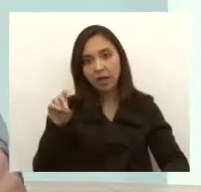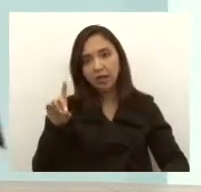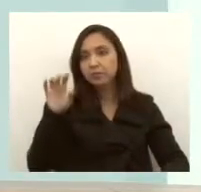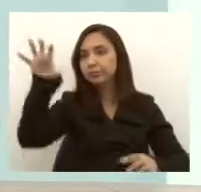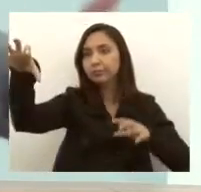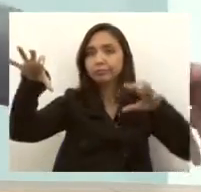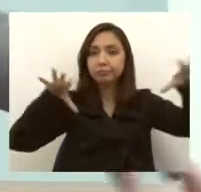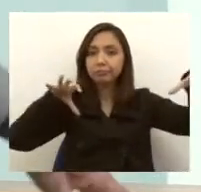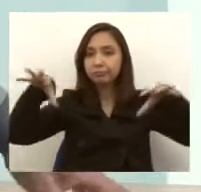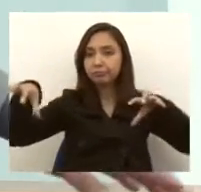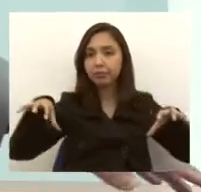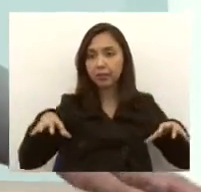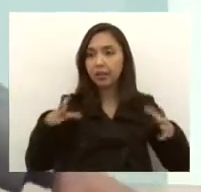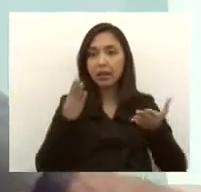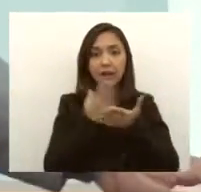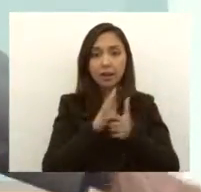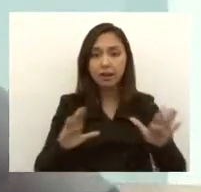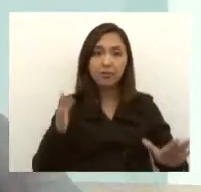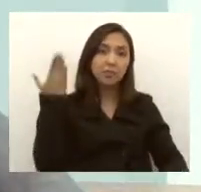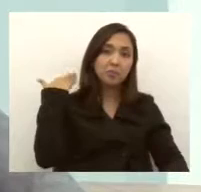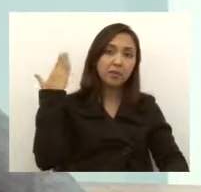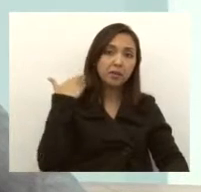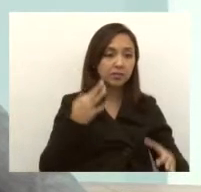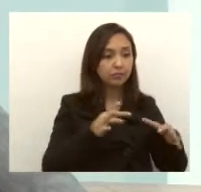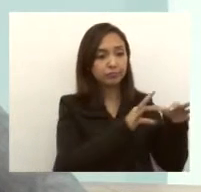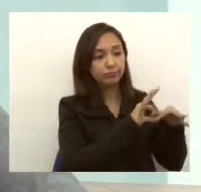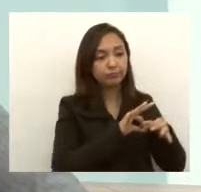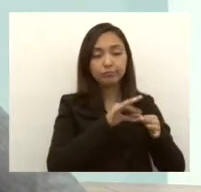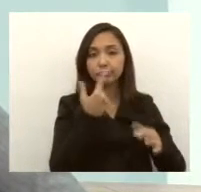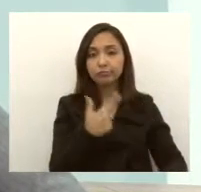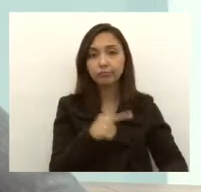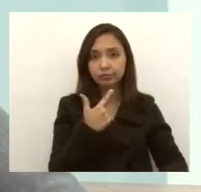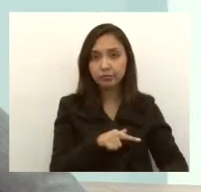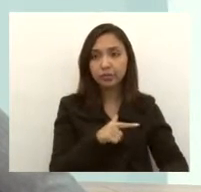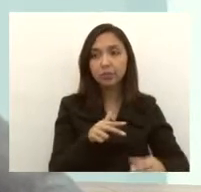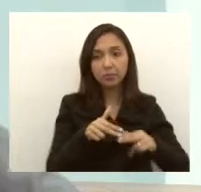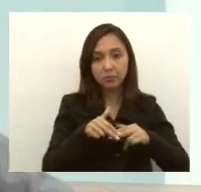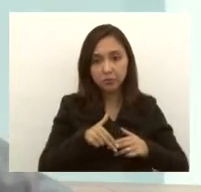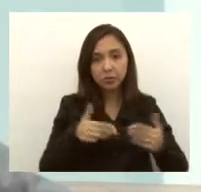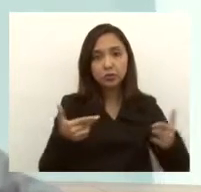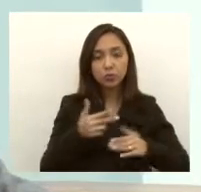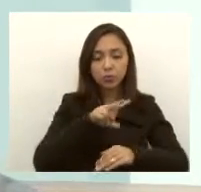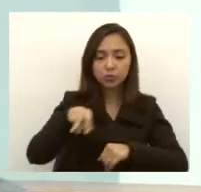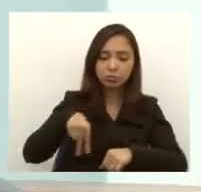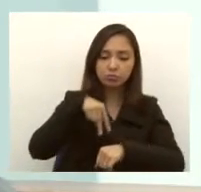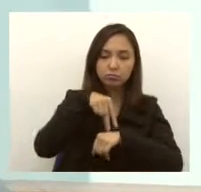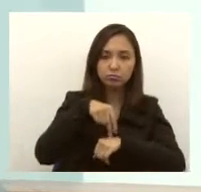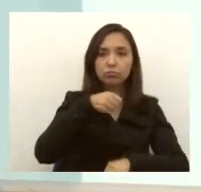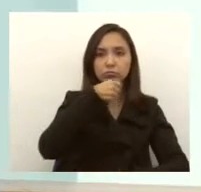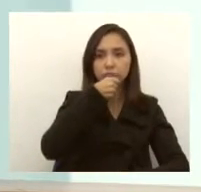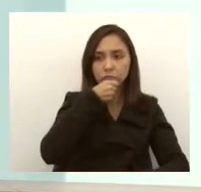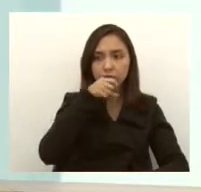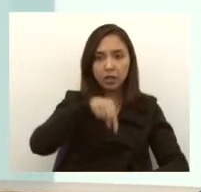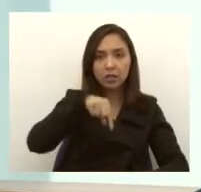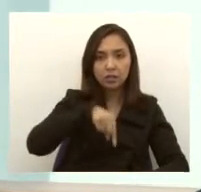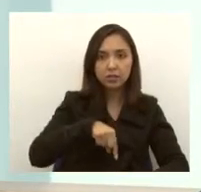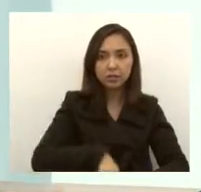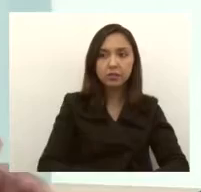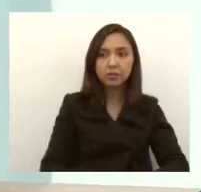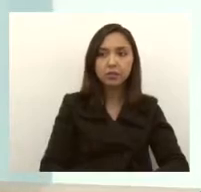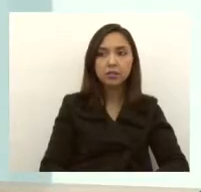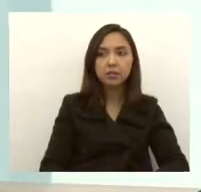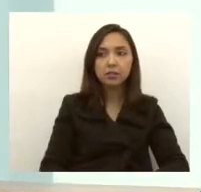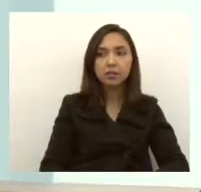aqui, e acabou aquele glamour de antigamente onde eu via a sociedade. Por isso que eu fiz questão de usar meu tempo hoje